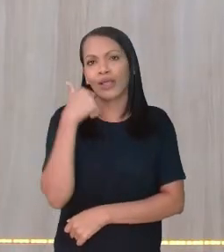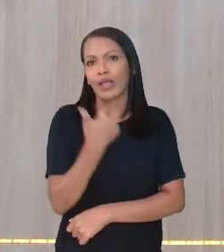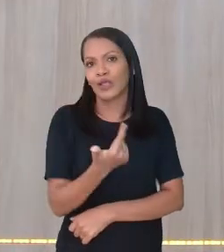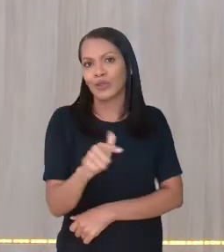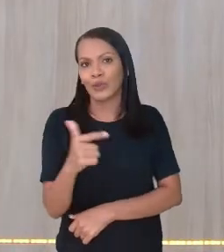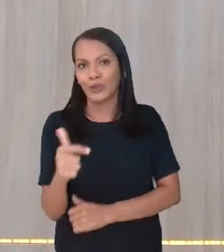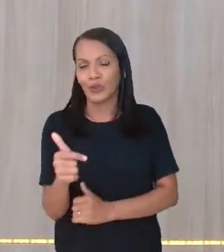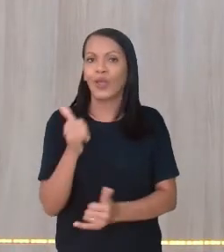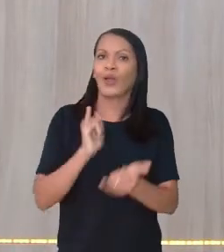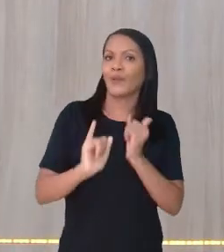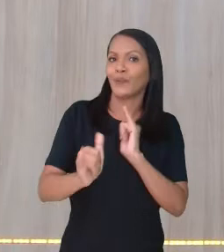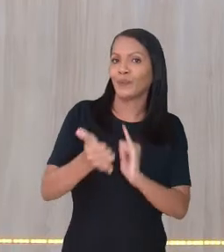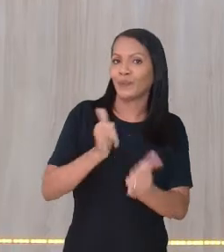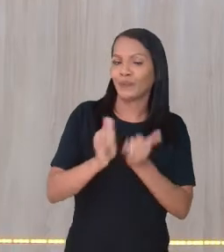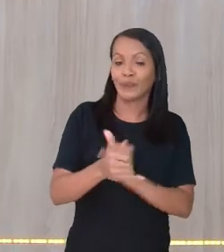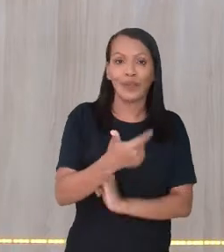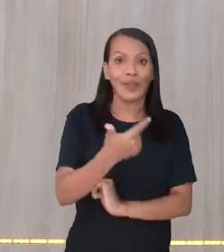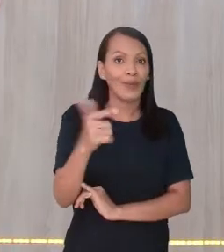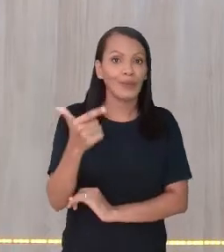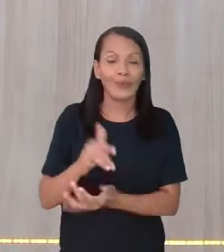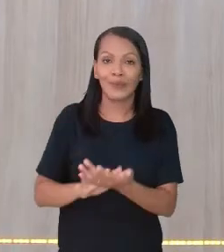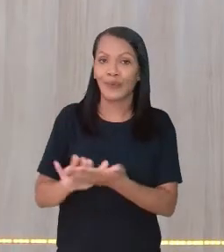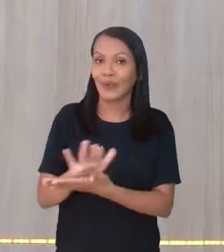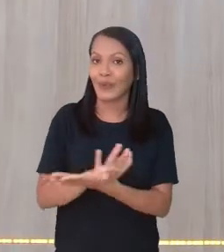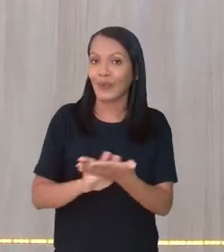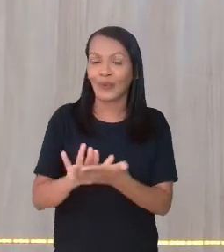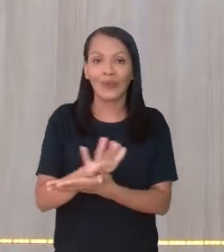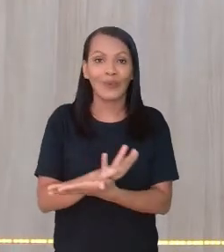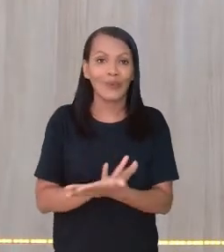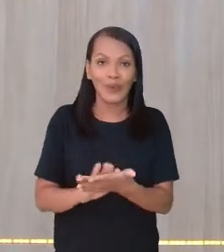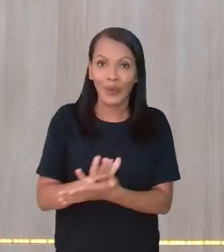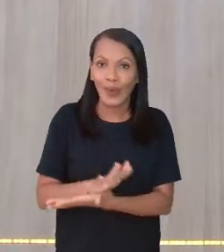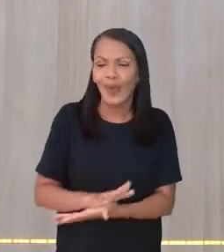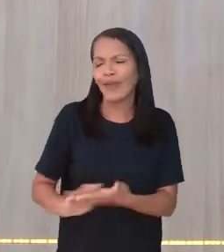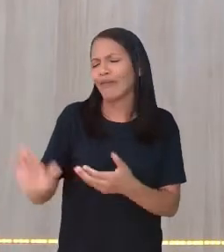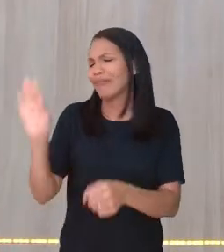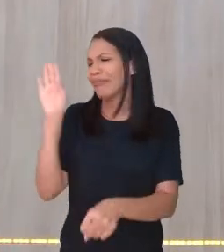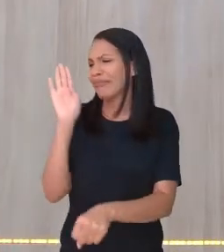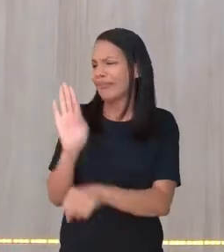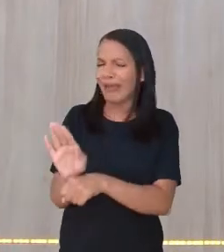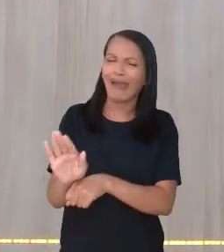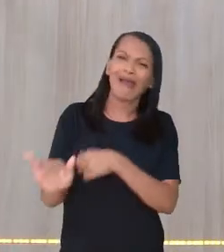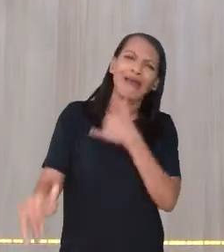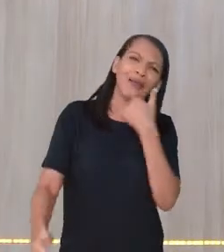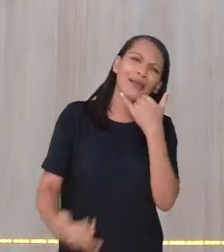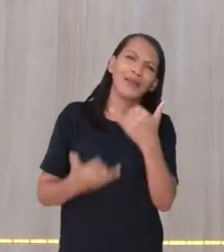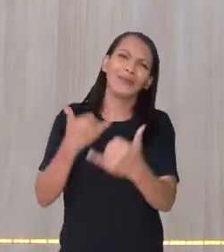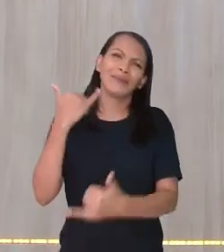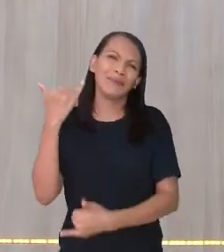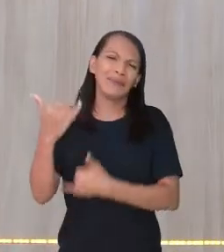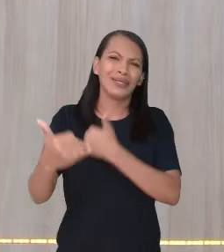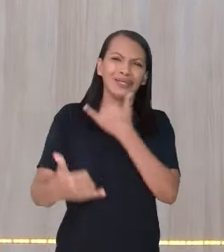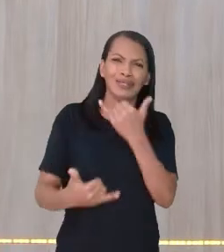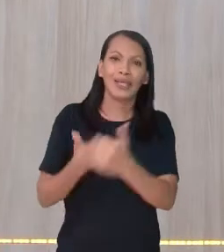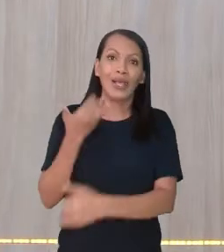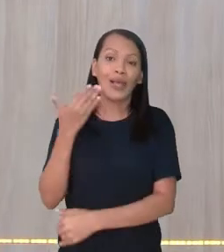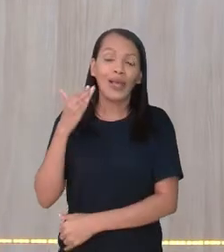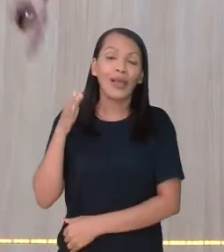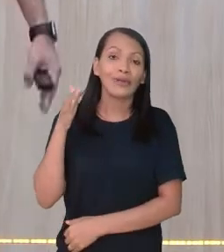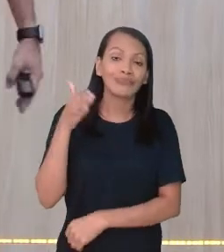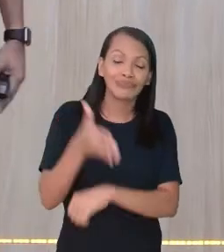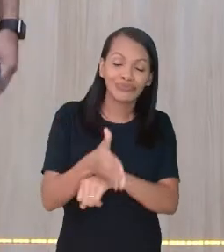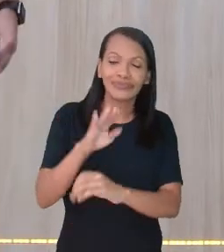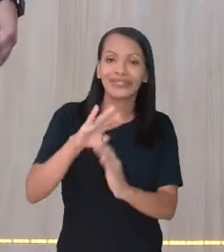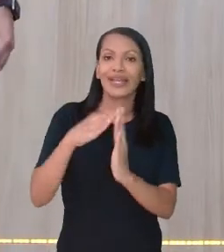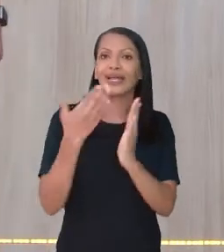tinha internet, não tinha nada. A gente passava, professor, a tarde todinha, ia para a escola de manhã, passava a